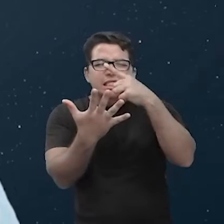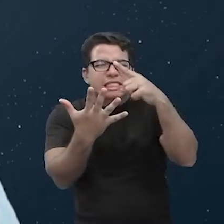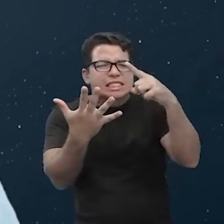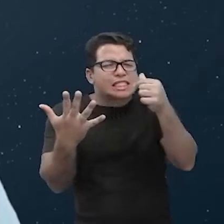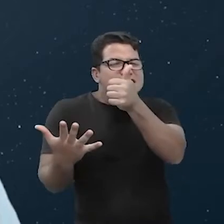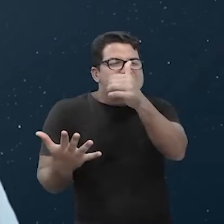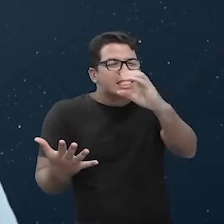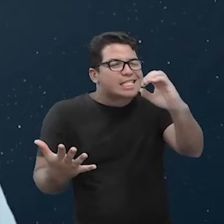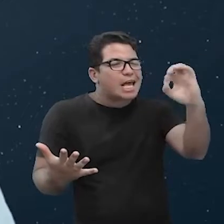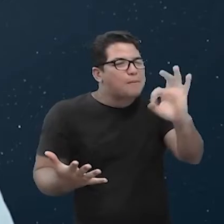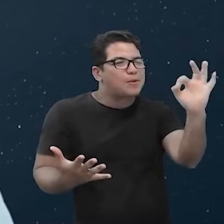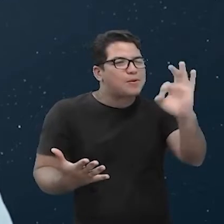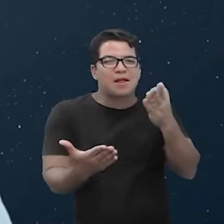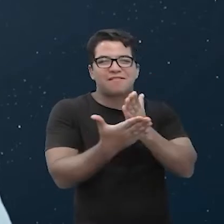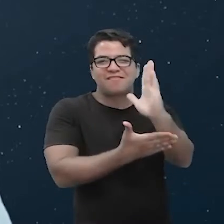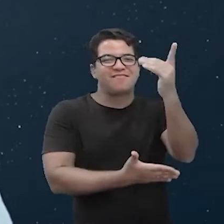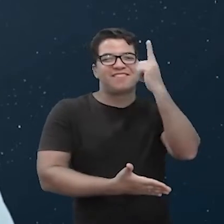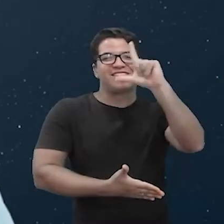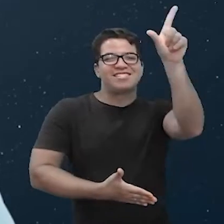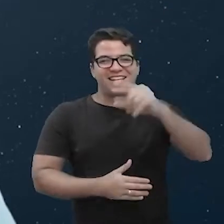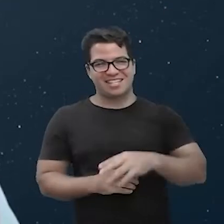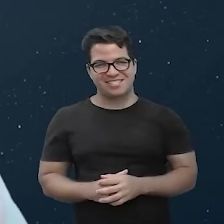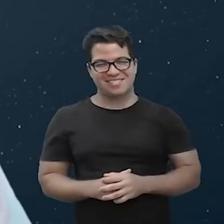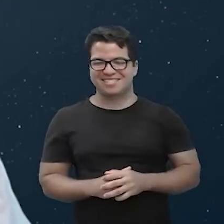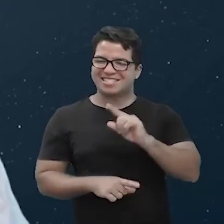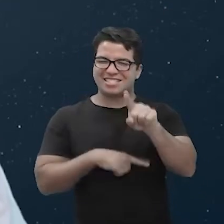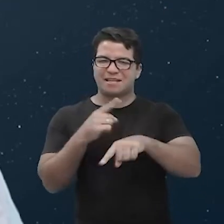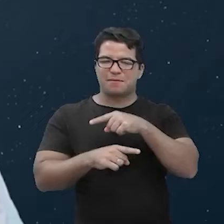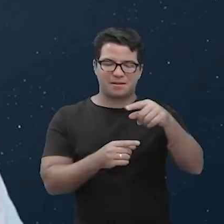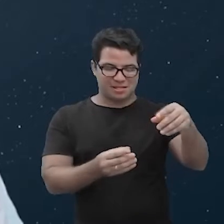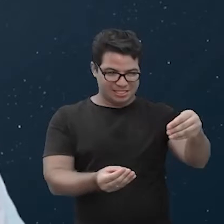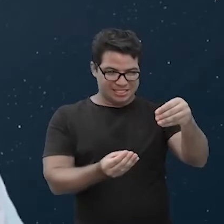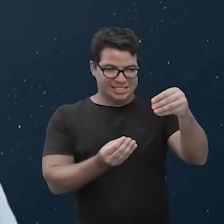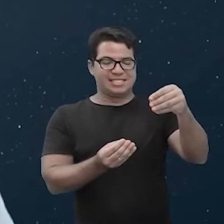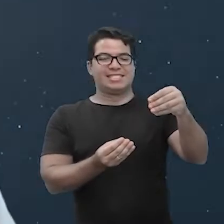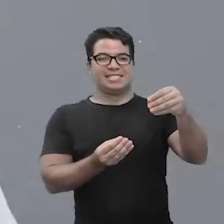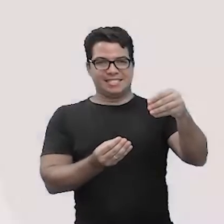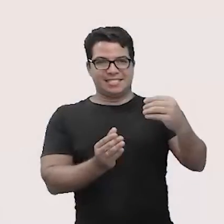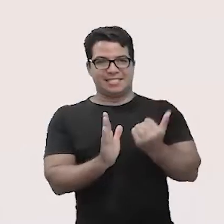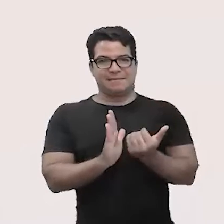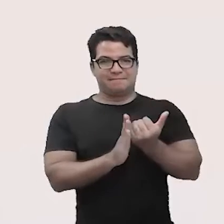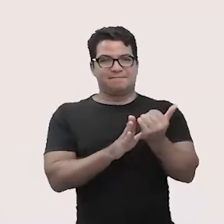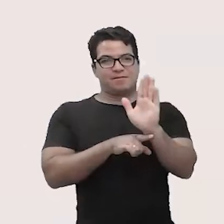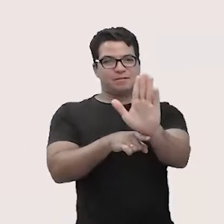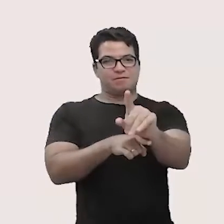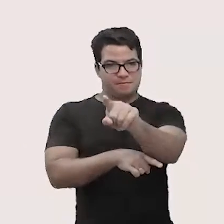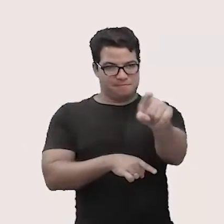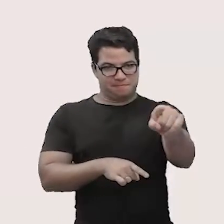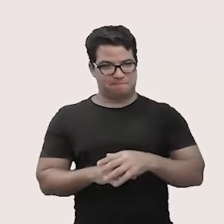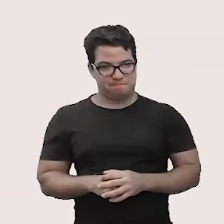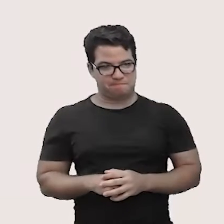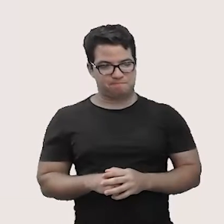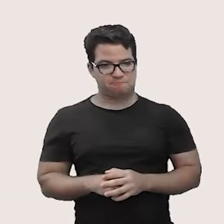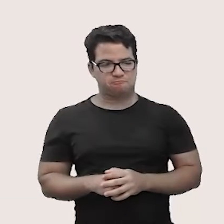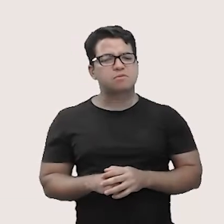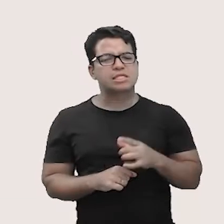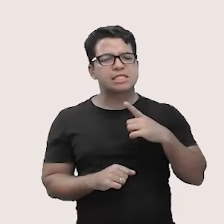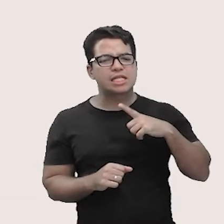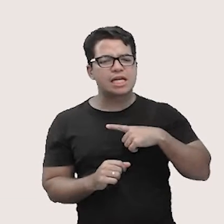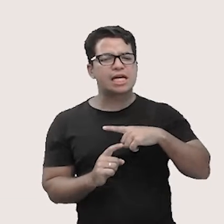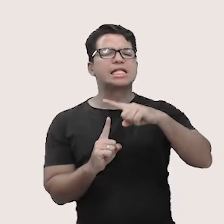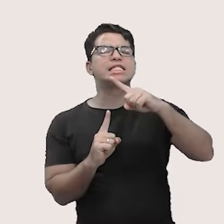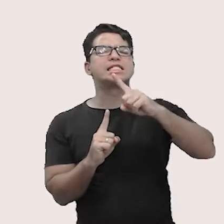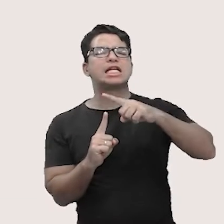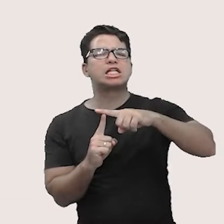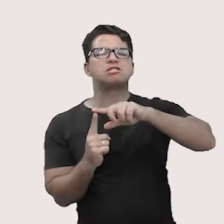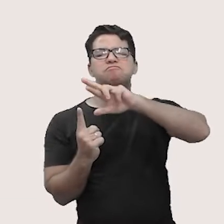aquele up na sua nota do bloco de linguagens. Então, ó, textual genres, gêneros